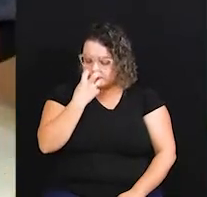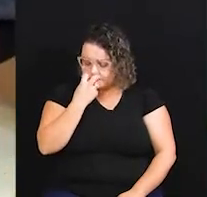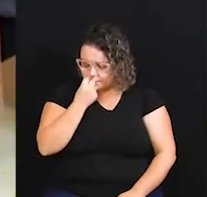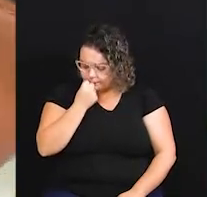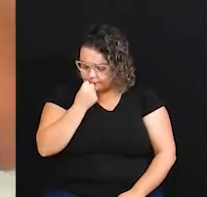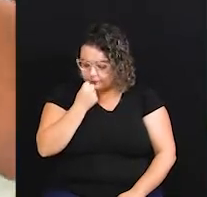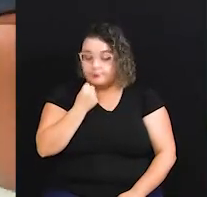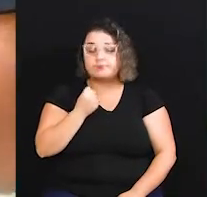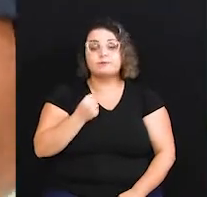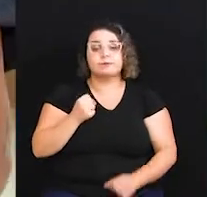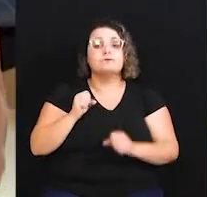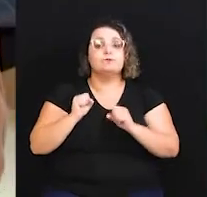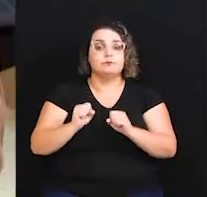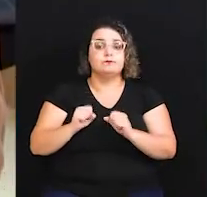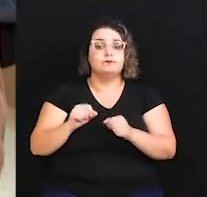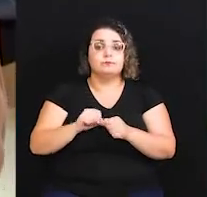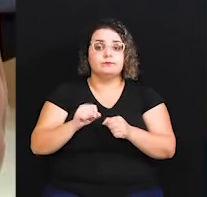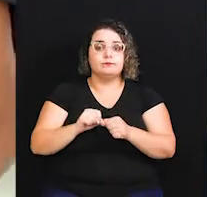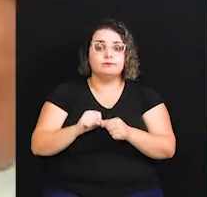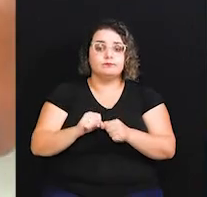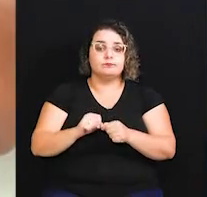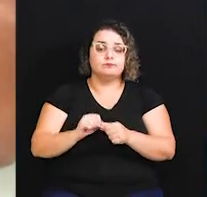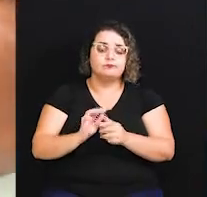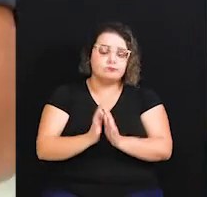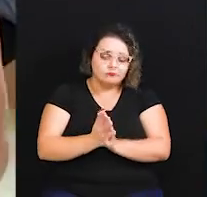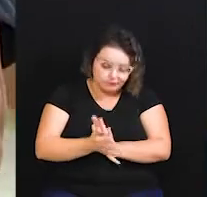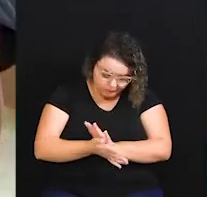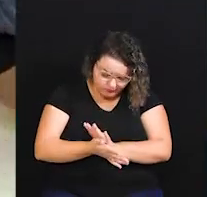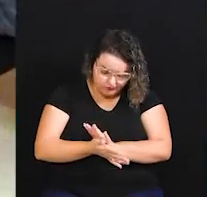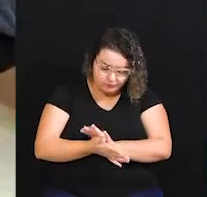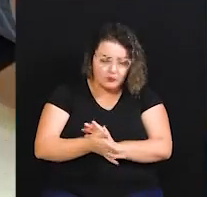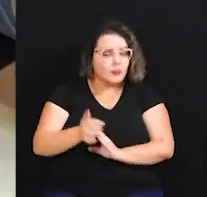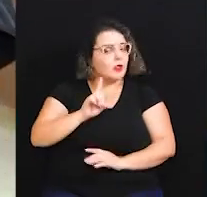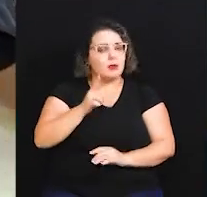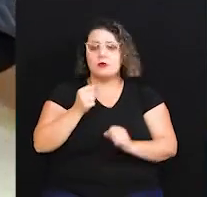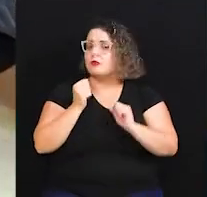frustrações, elas podem te derrubar. Mas não desista, porque a gente